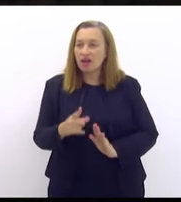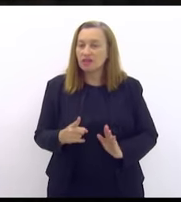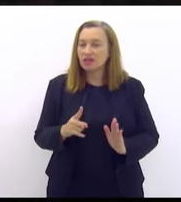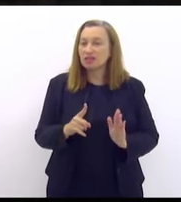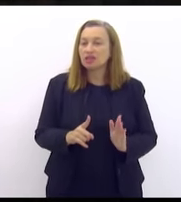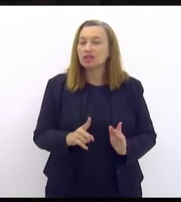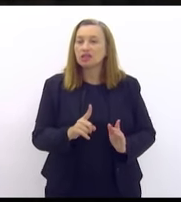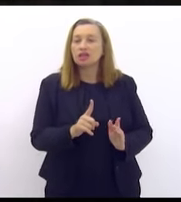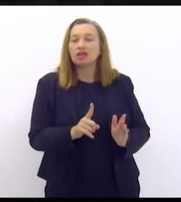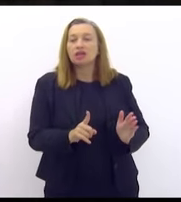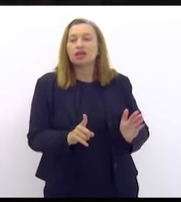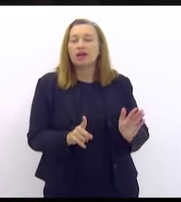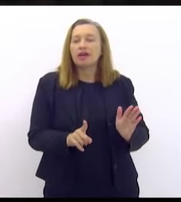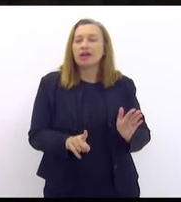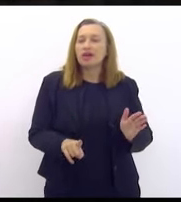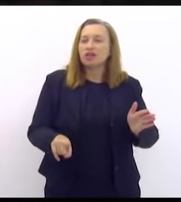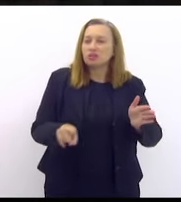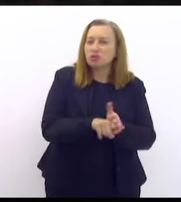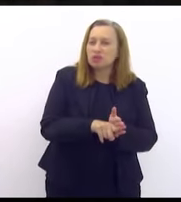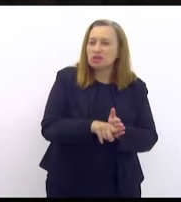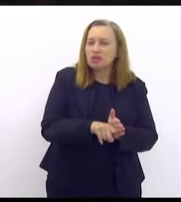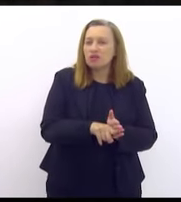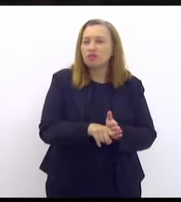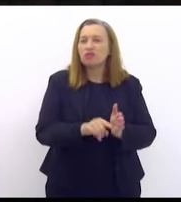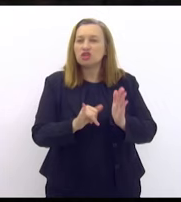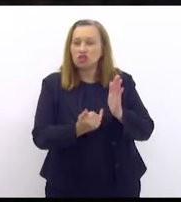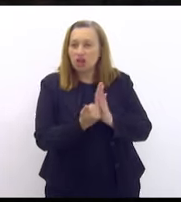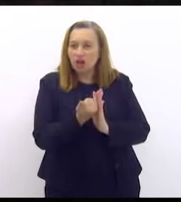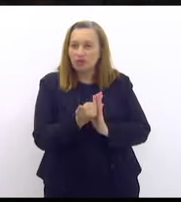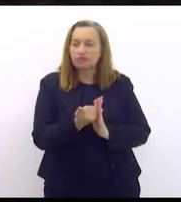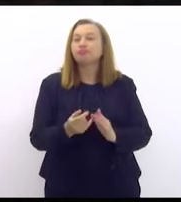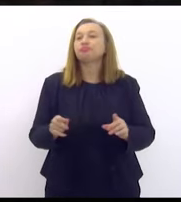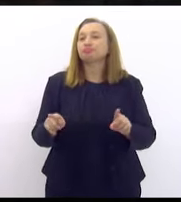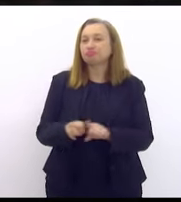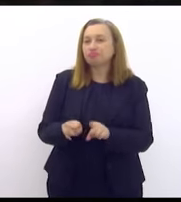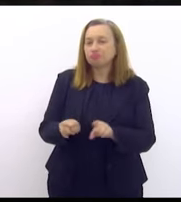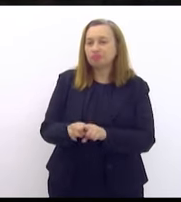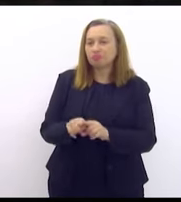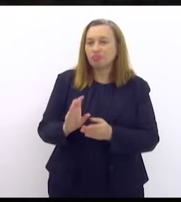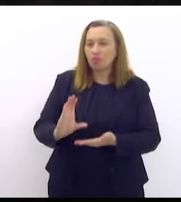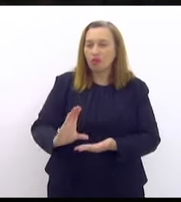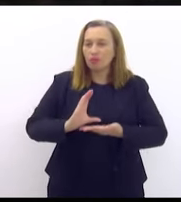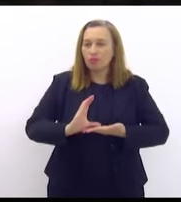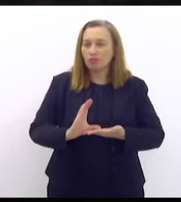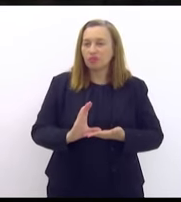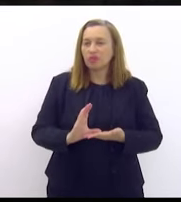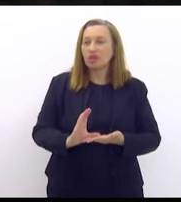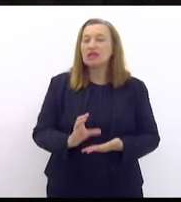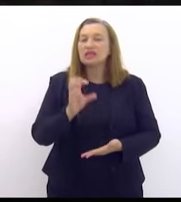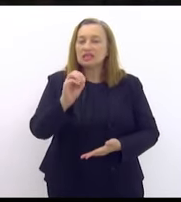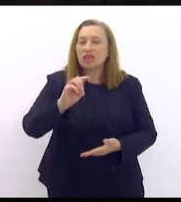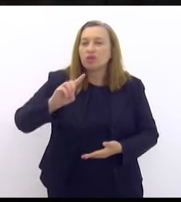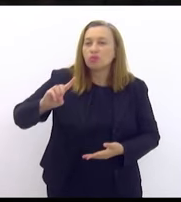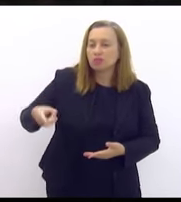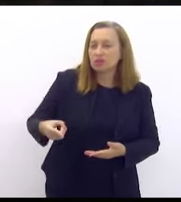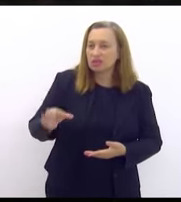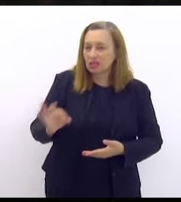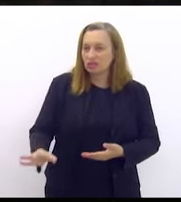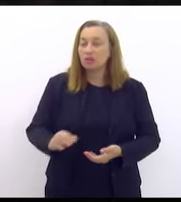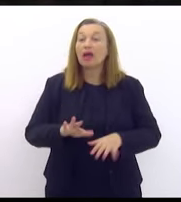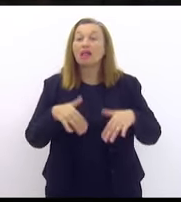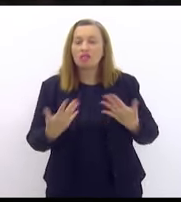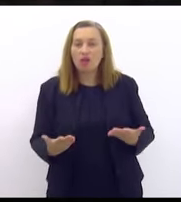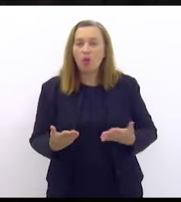no absorvente. A alíquota prevista no orçamento para combate à pobreza menstrual é de 0%.